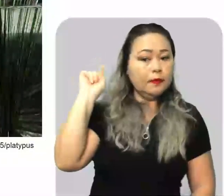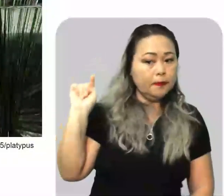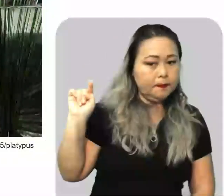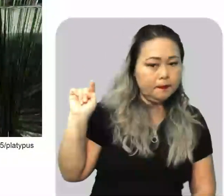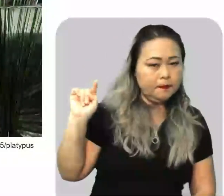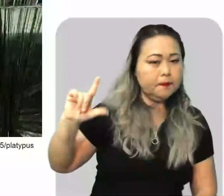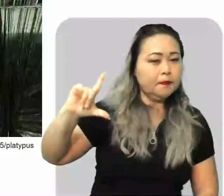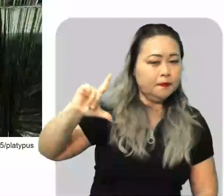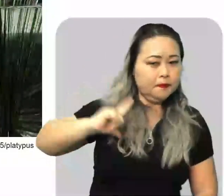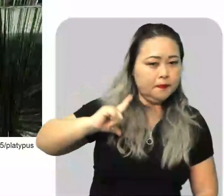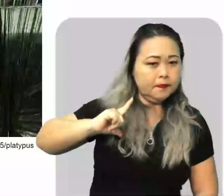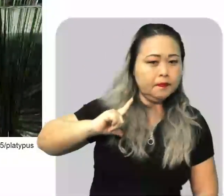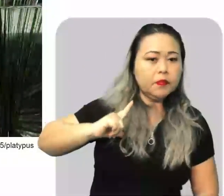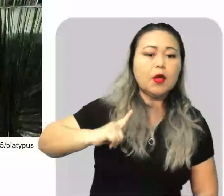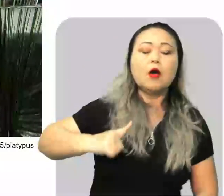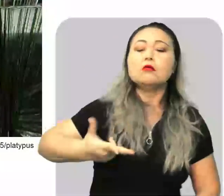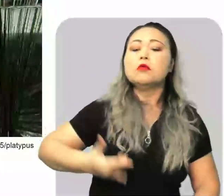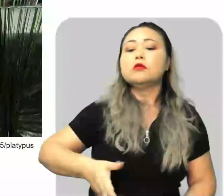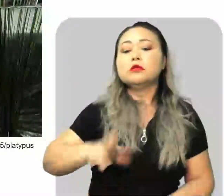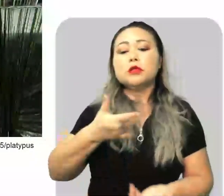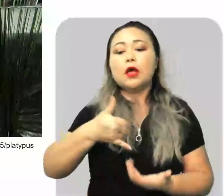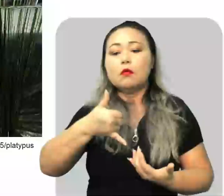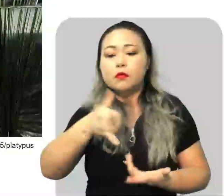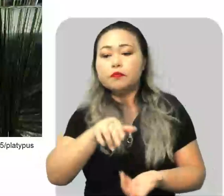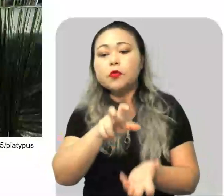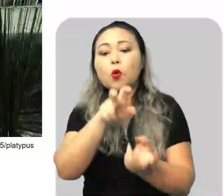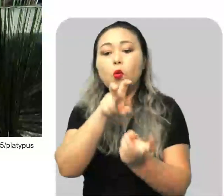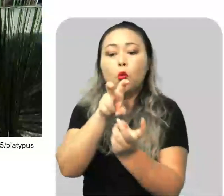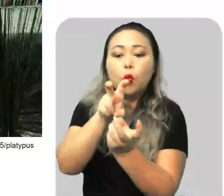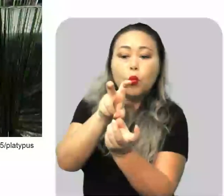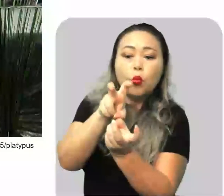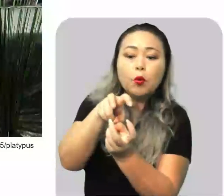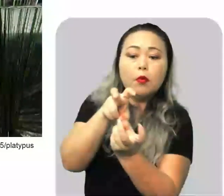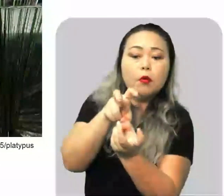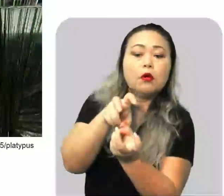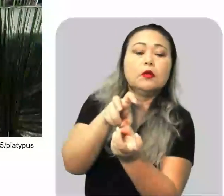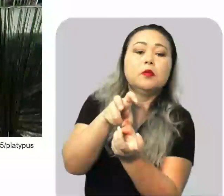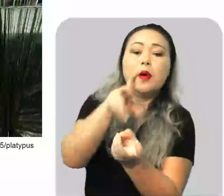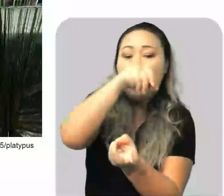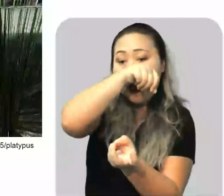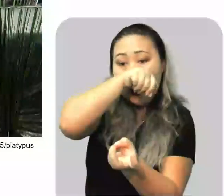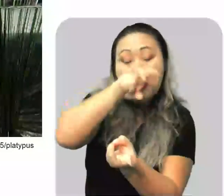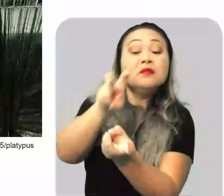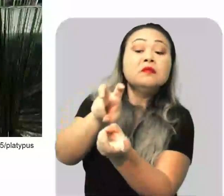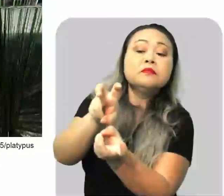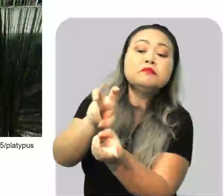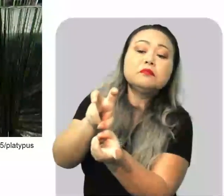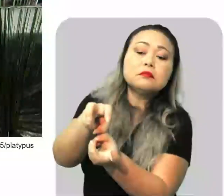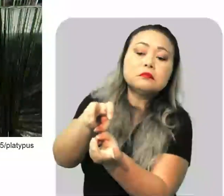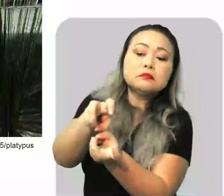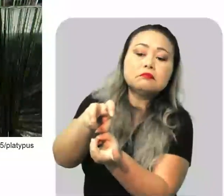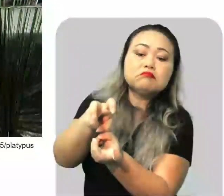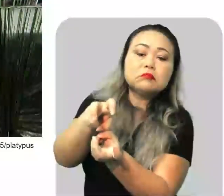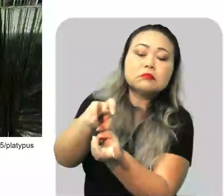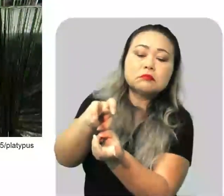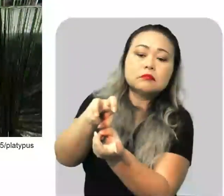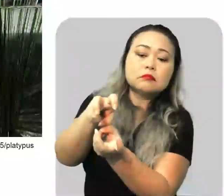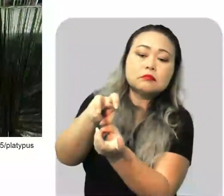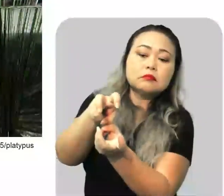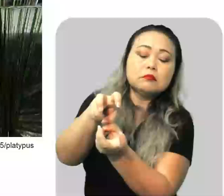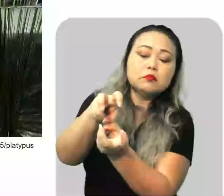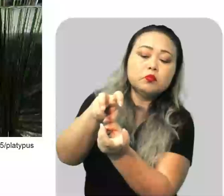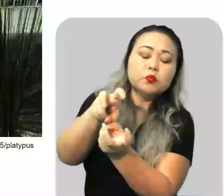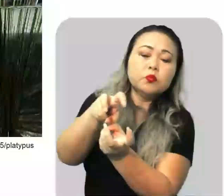aqui nós temos o hipopótamo. Gente, vocês podem observar, tá? Que todo animal